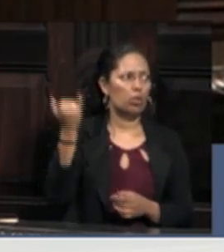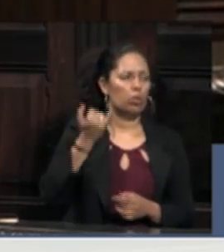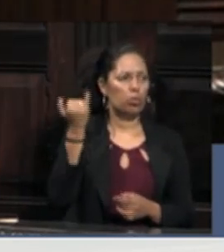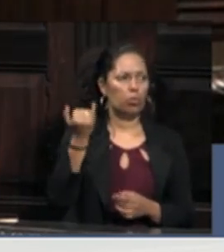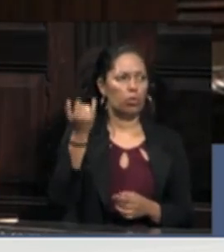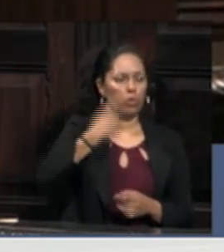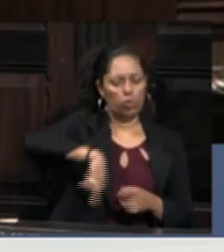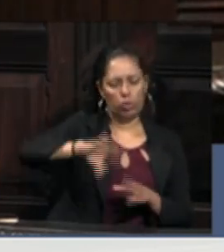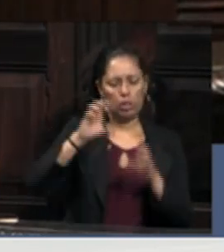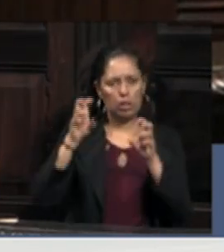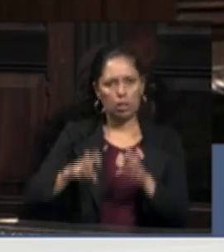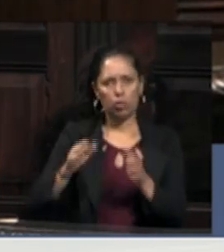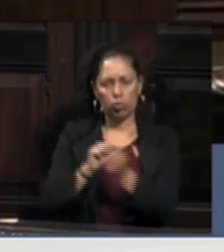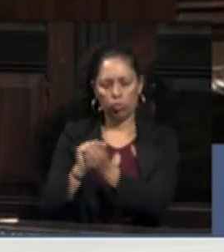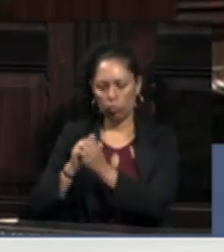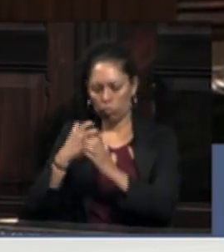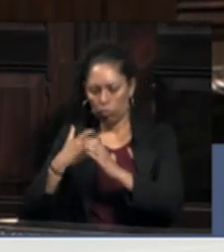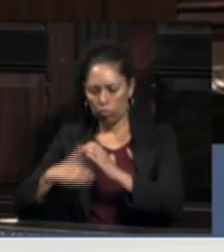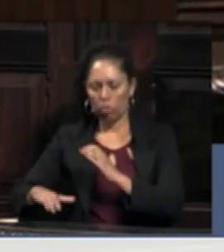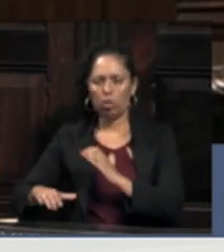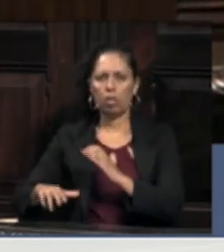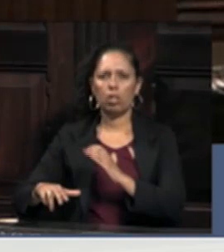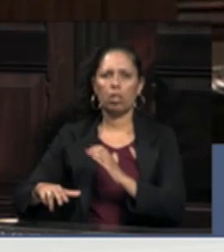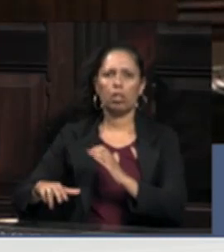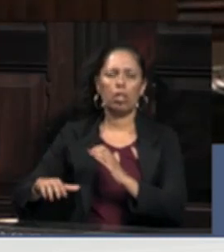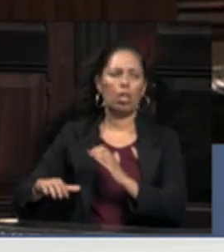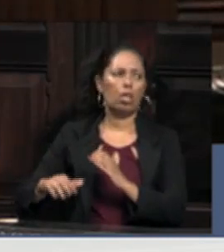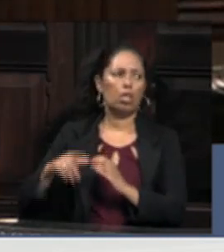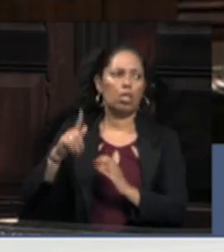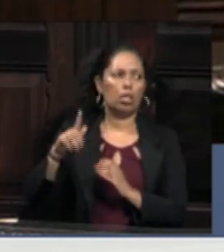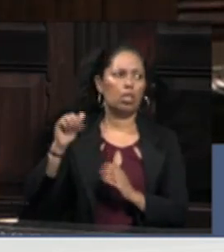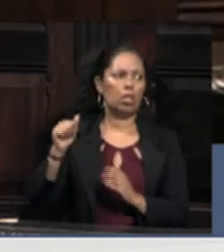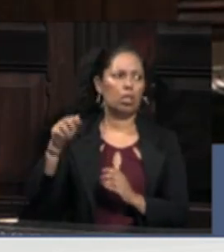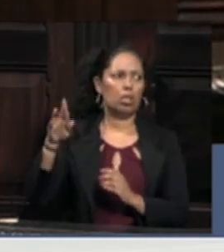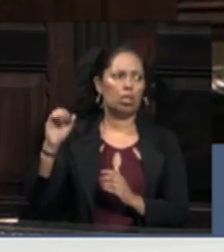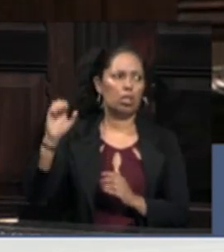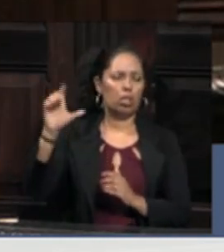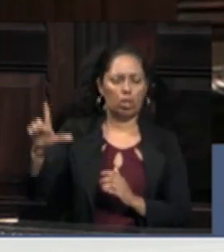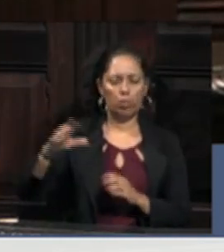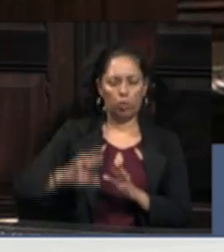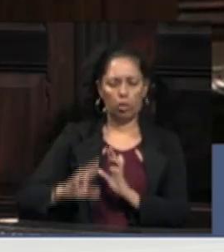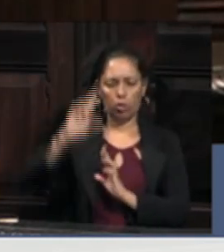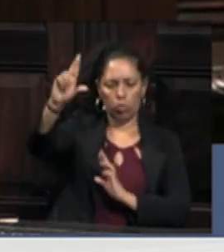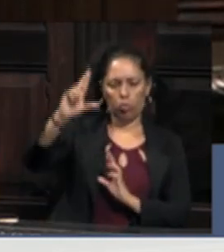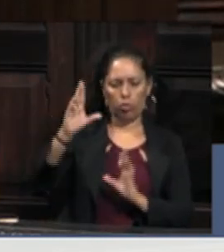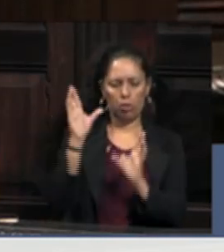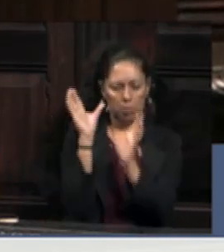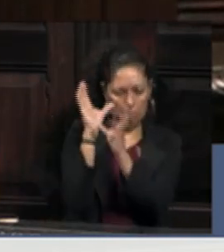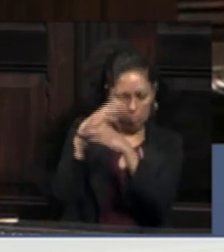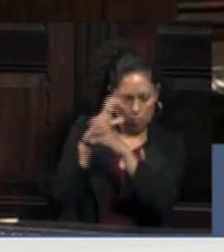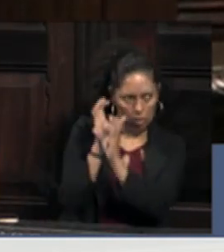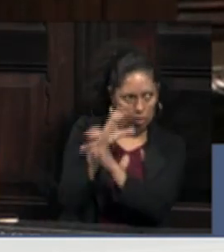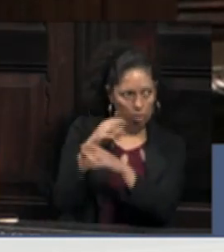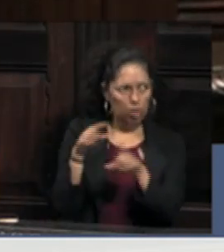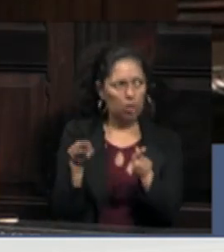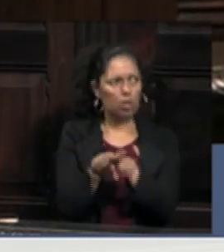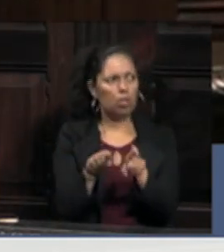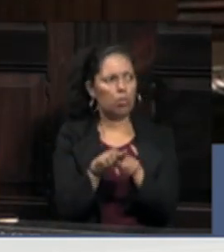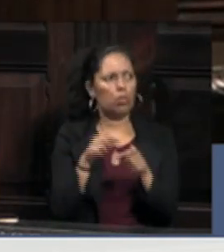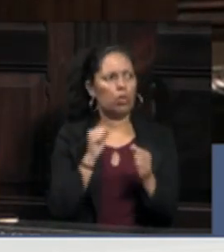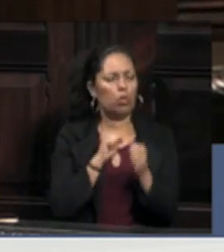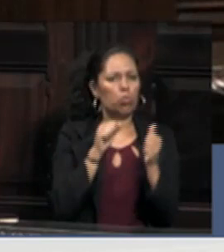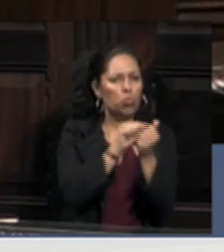o secretário Gabriel, que responde pela área de Ciência e Tecnologia. Tive informações de